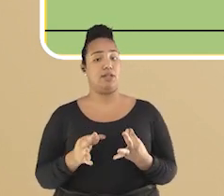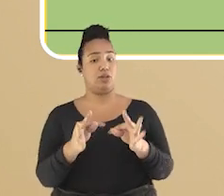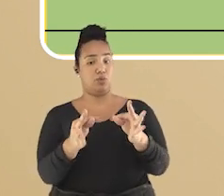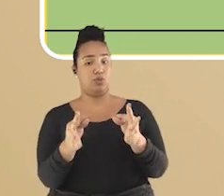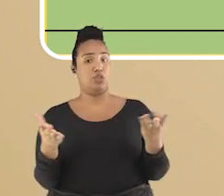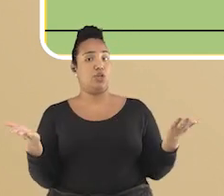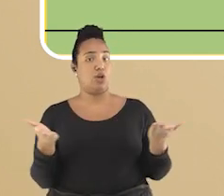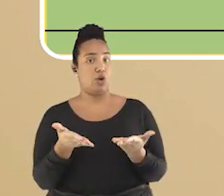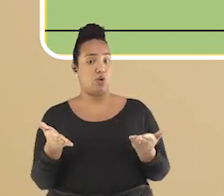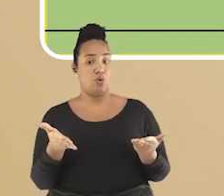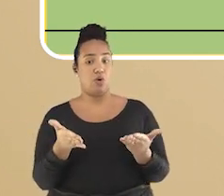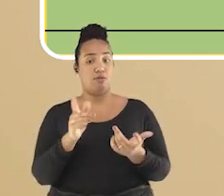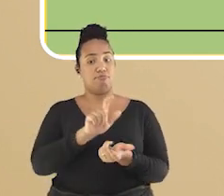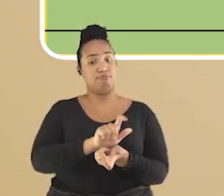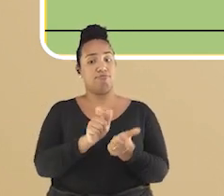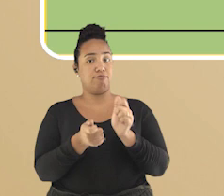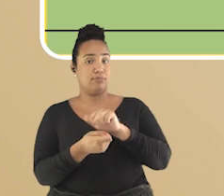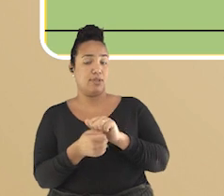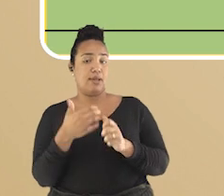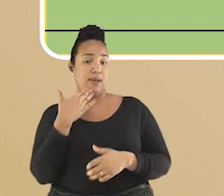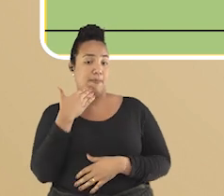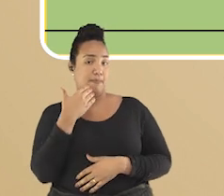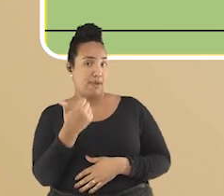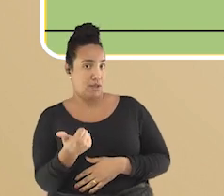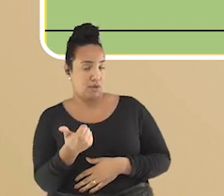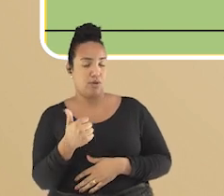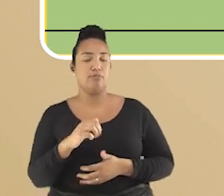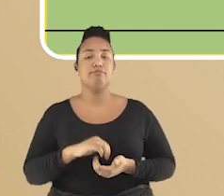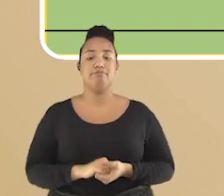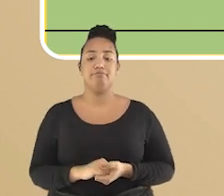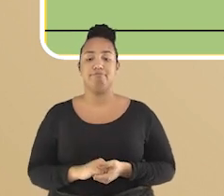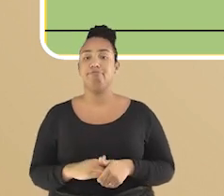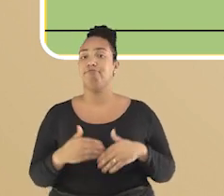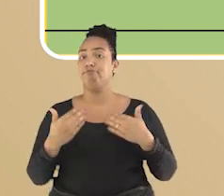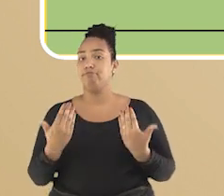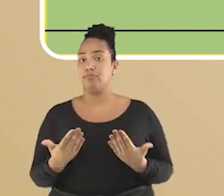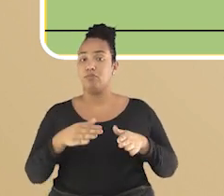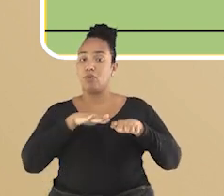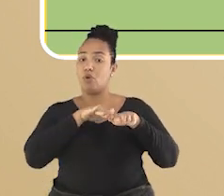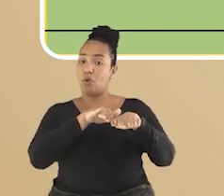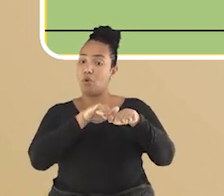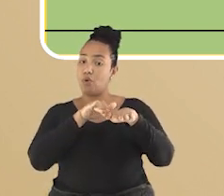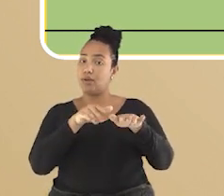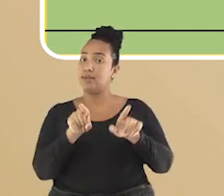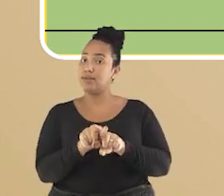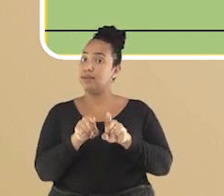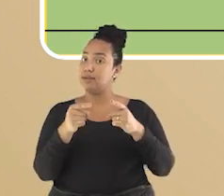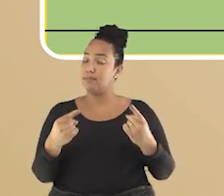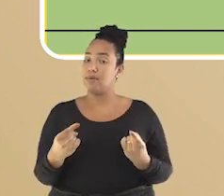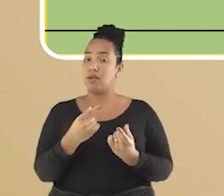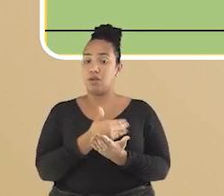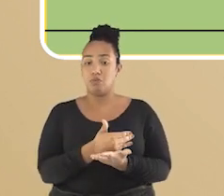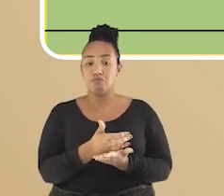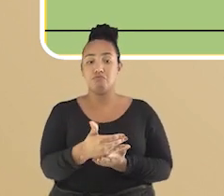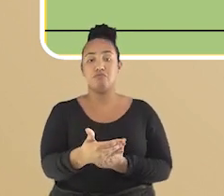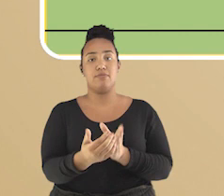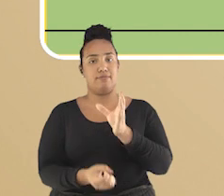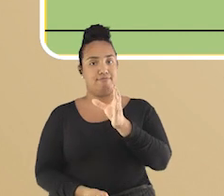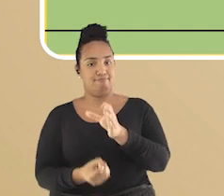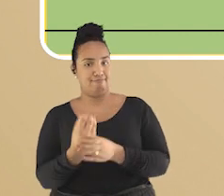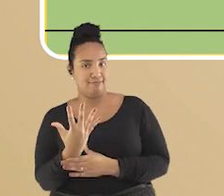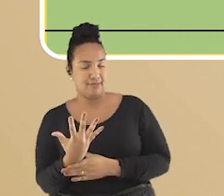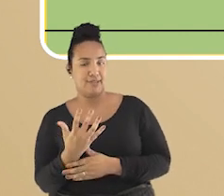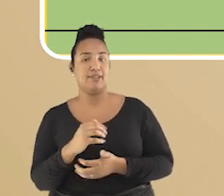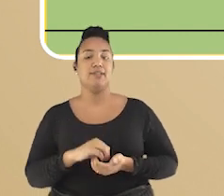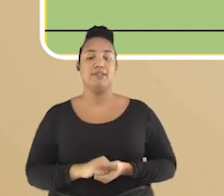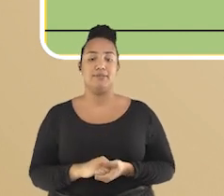que iam cada vez mais se aprimorando. Com isso, as rodovias também começaram a ser criadas